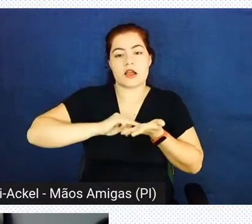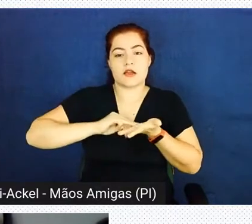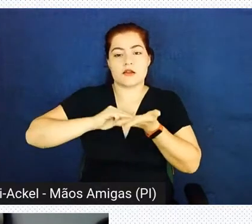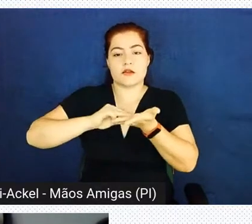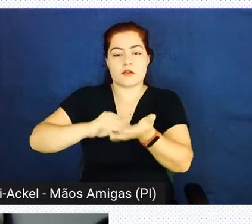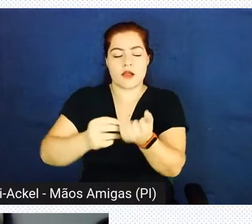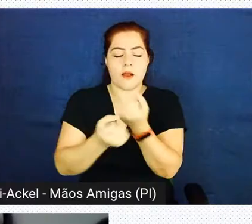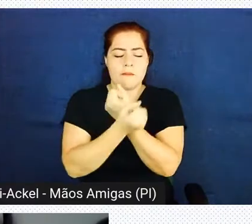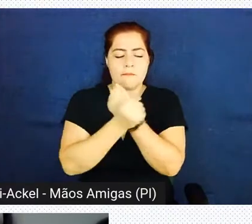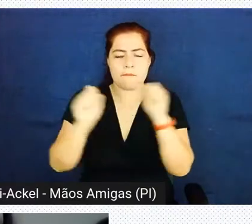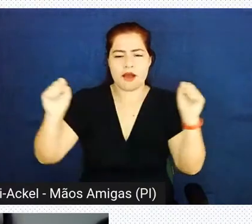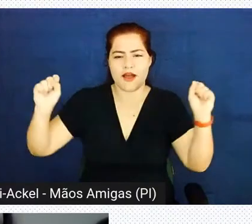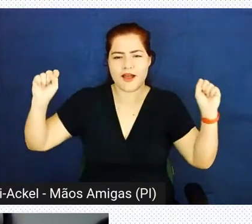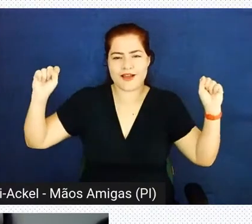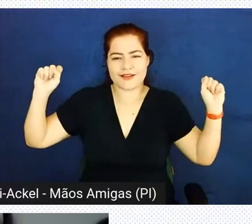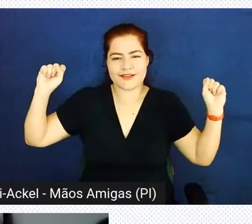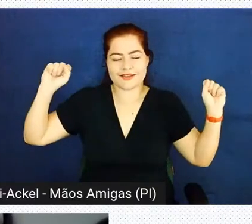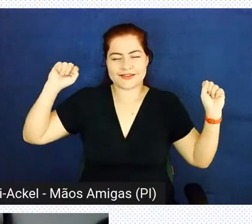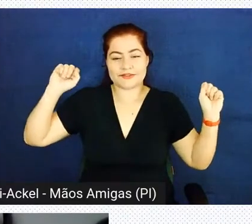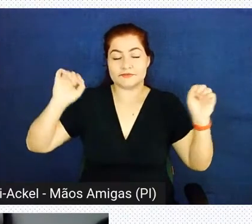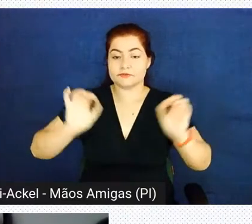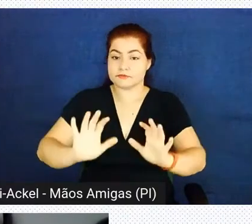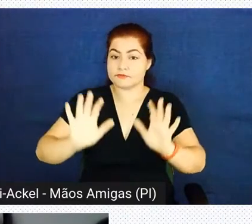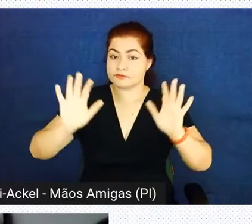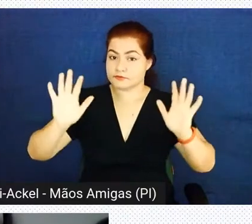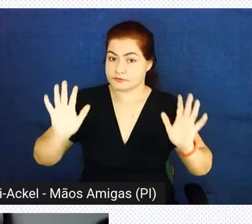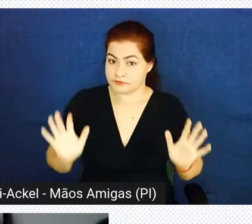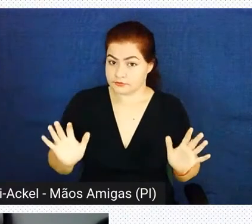libertadora. Apesar disso,